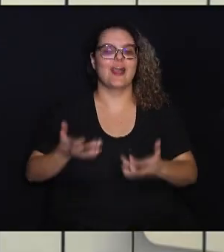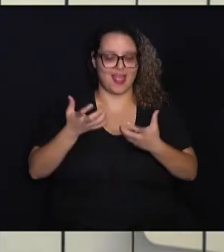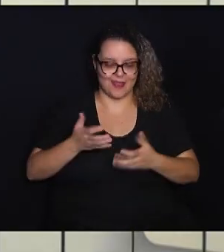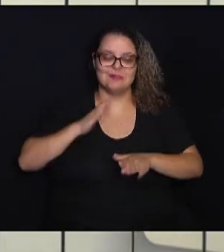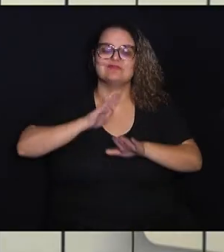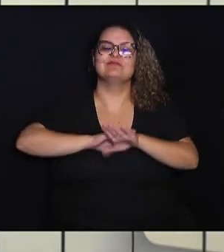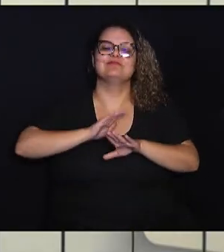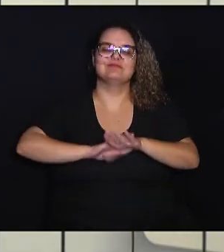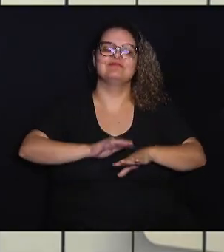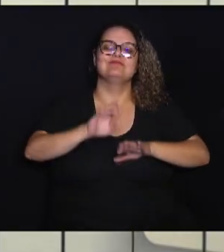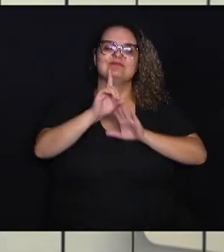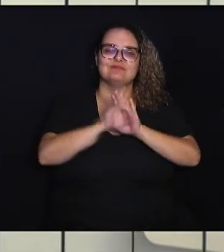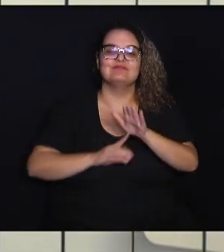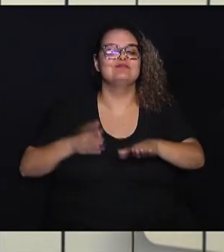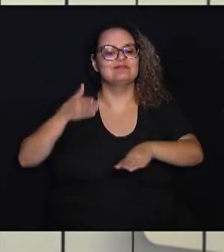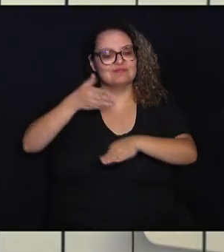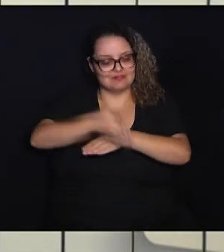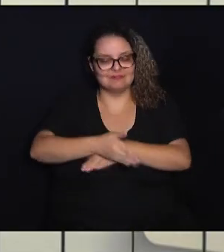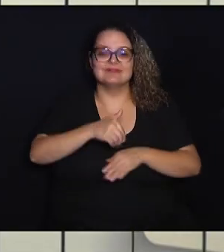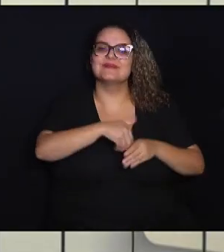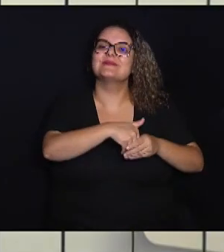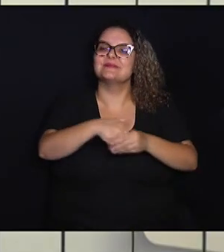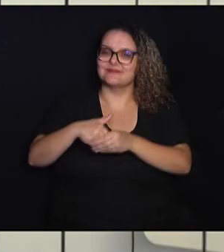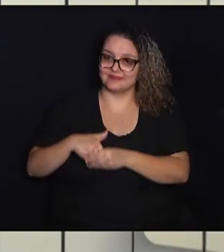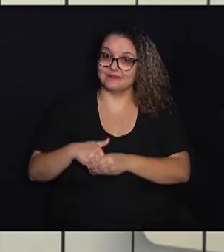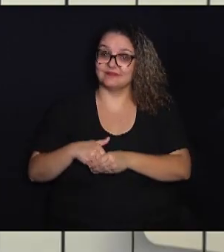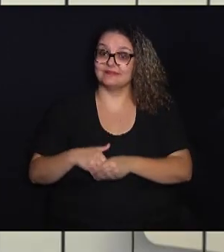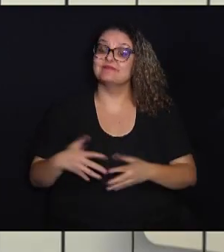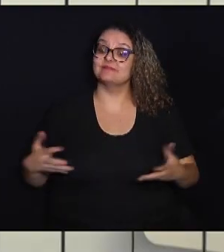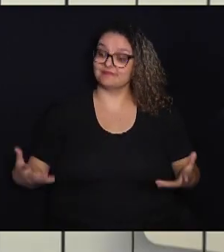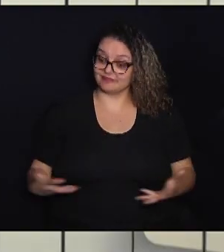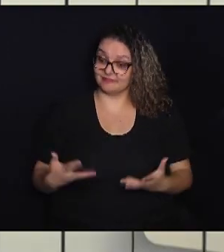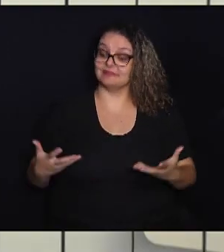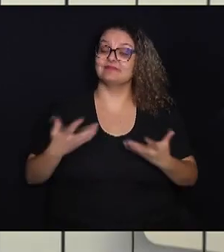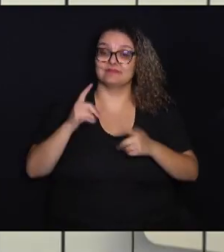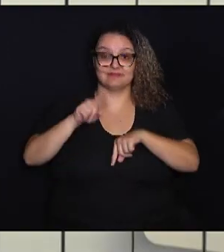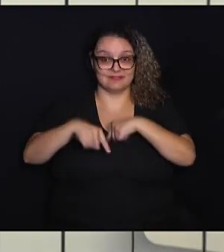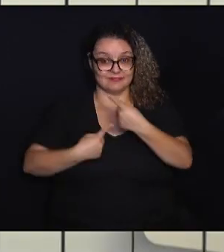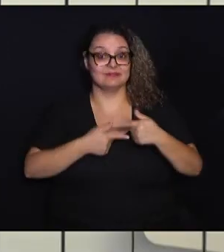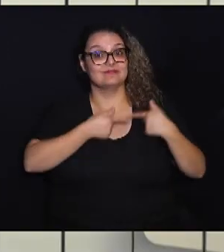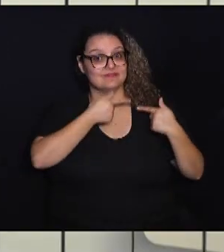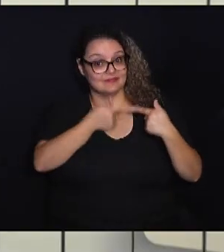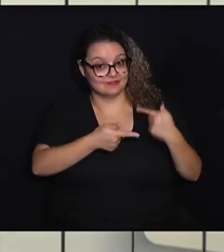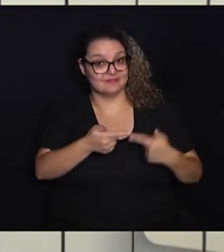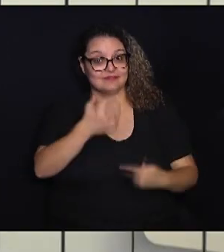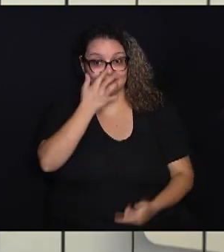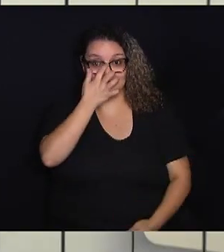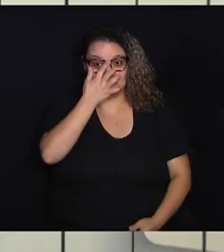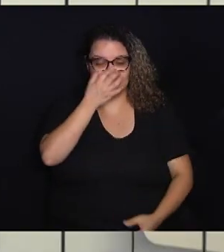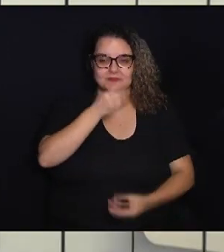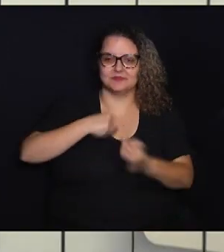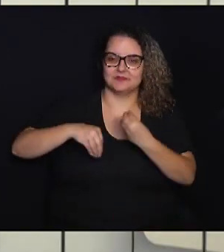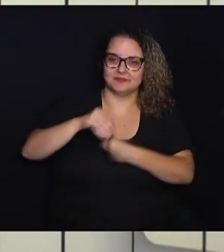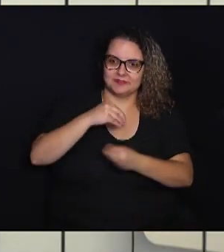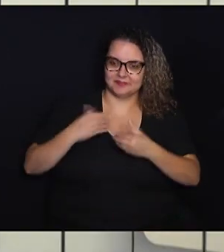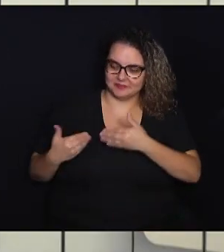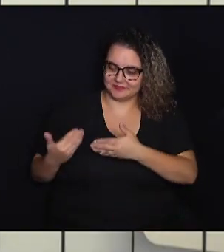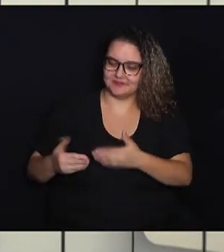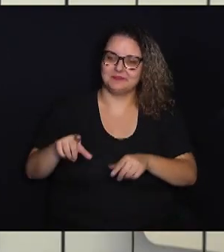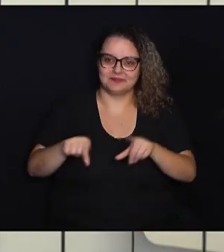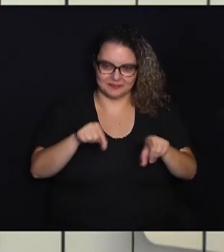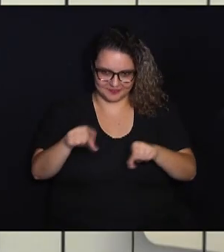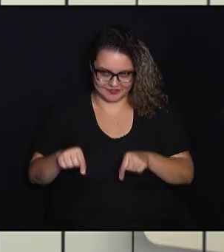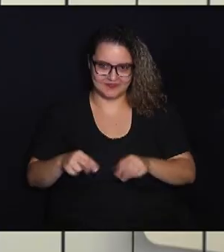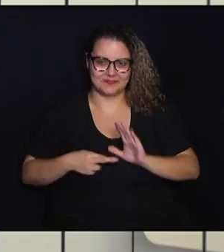exercer este direito e ainda servem de incentivo para outras gerações se envolverem com o processo de escolha